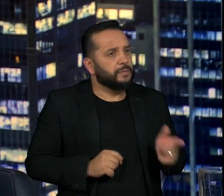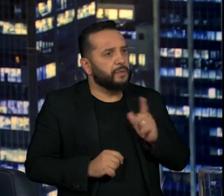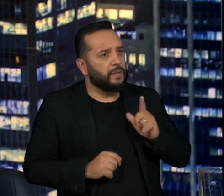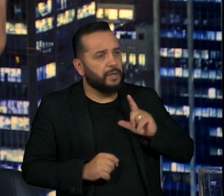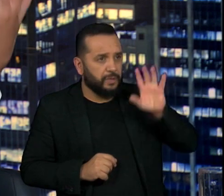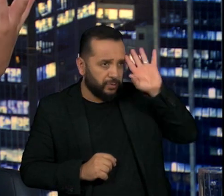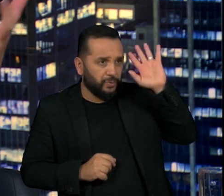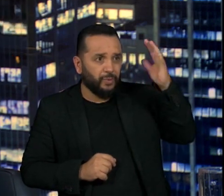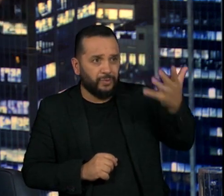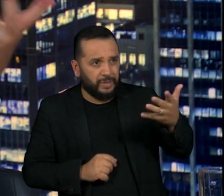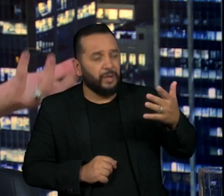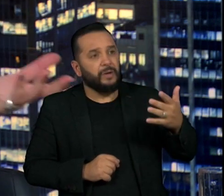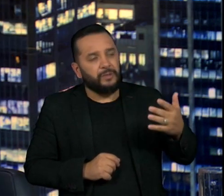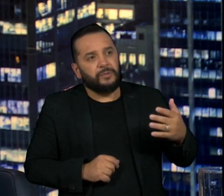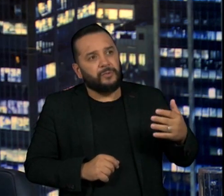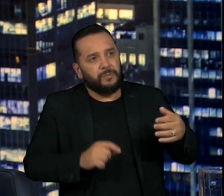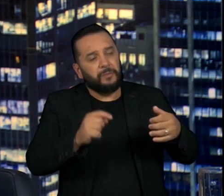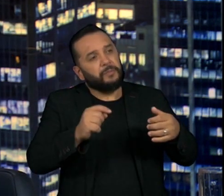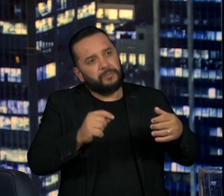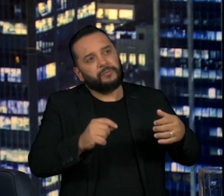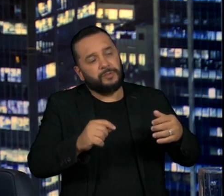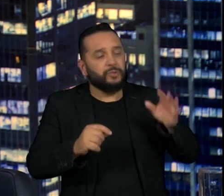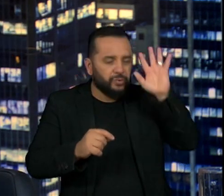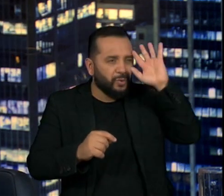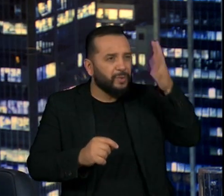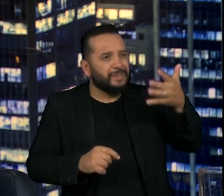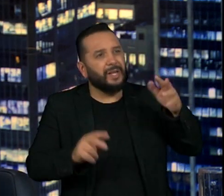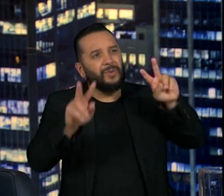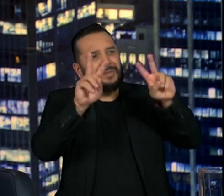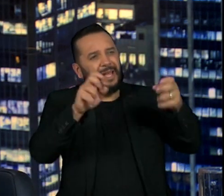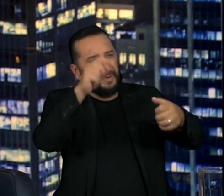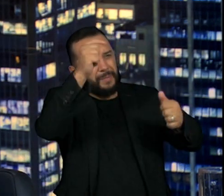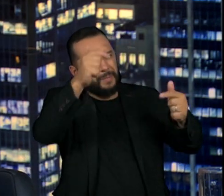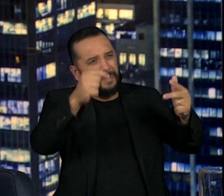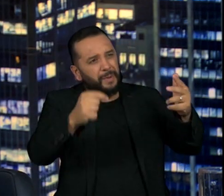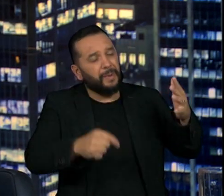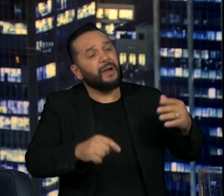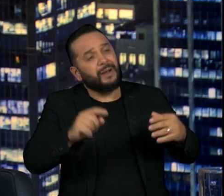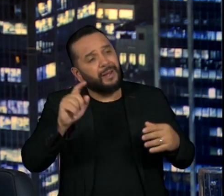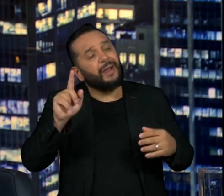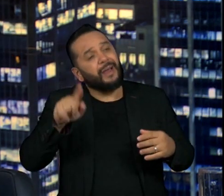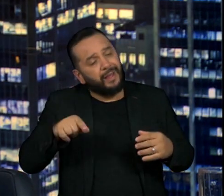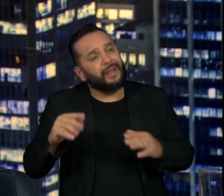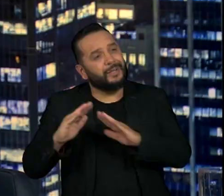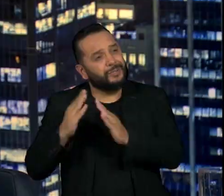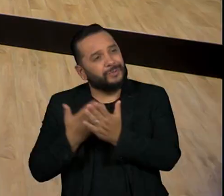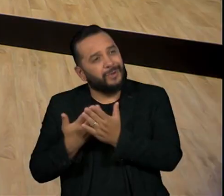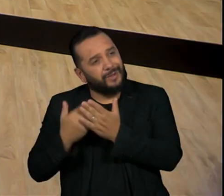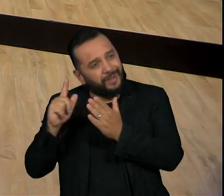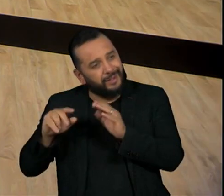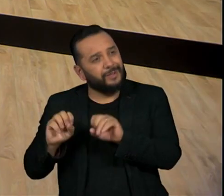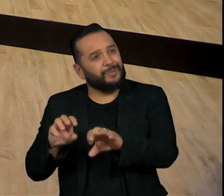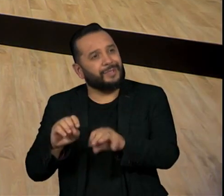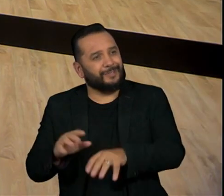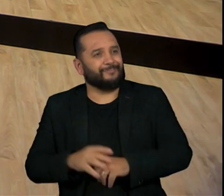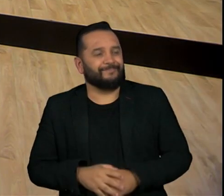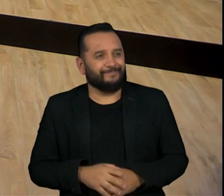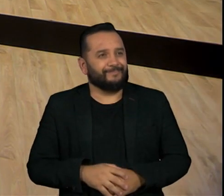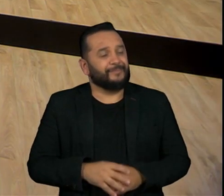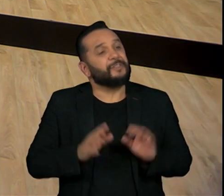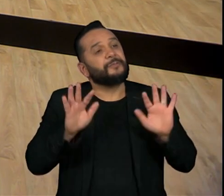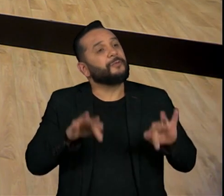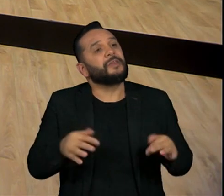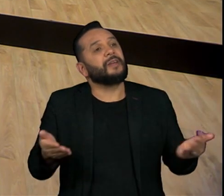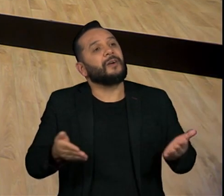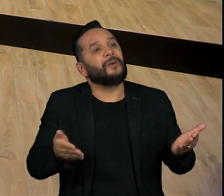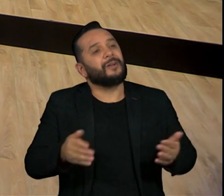para muitas questões, está justamente na educação, não é? Terminando aqui o nosso programa, uma palavra final. Está todo mundo aí em busca de